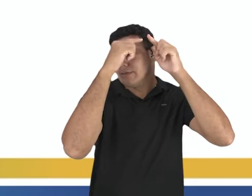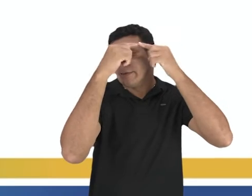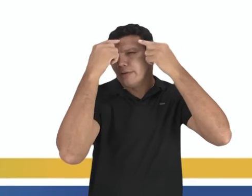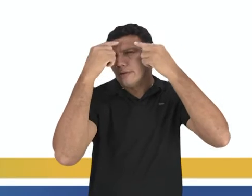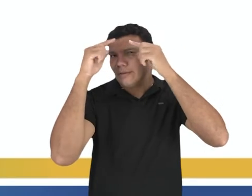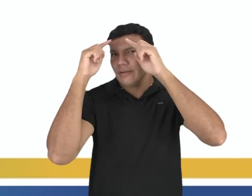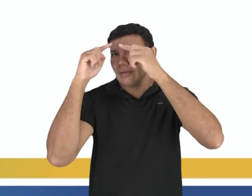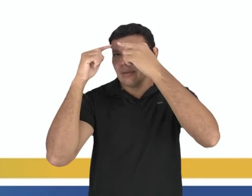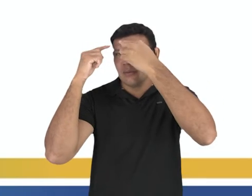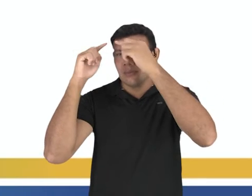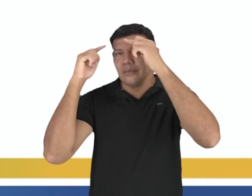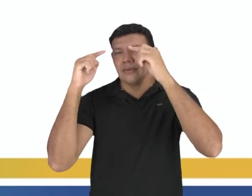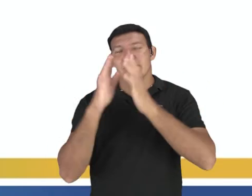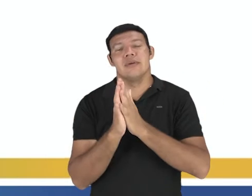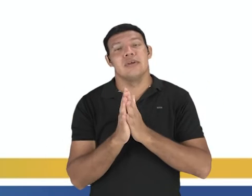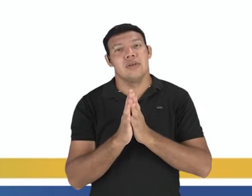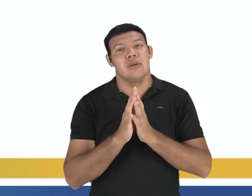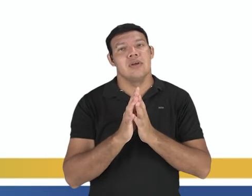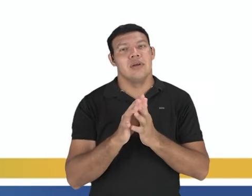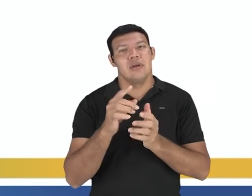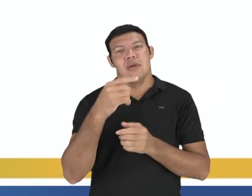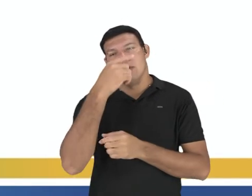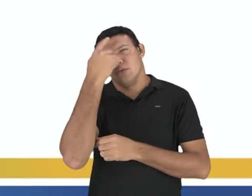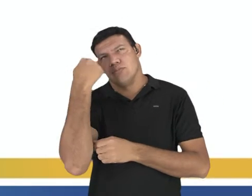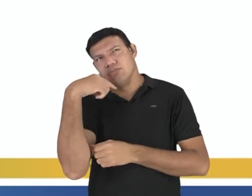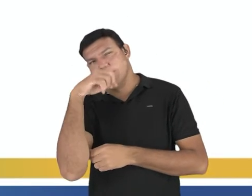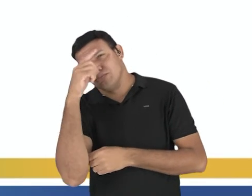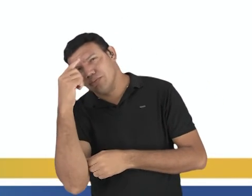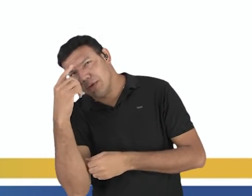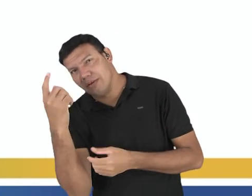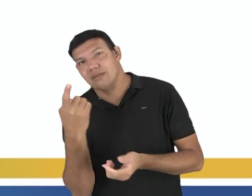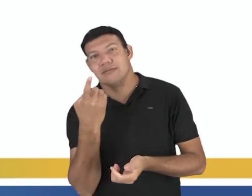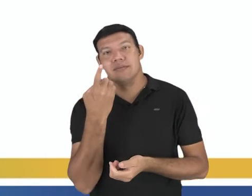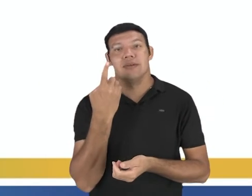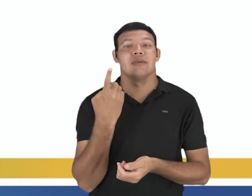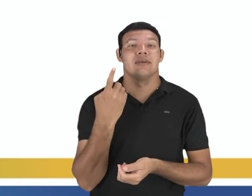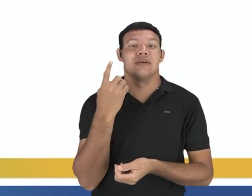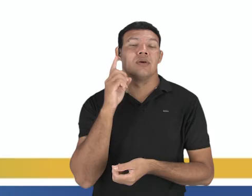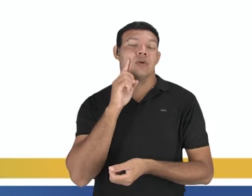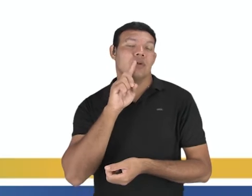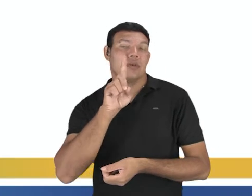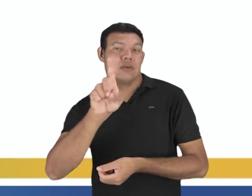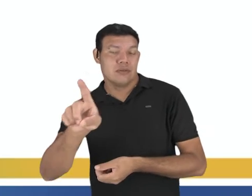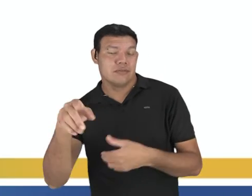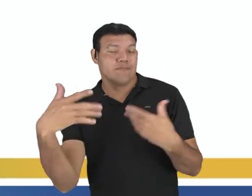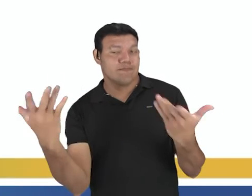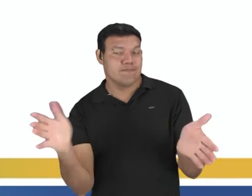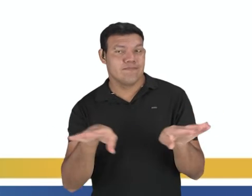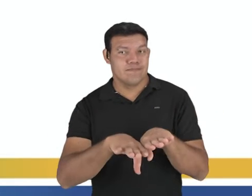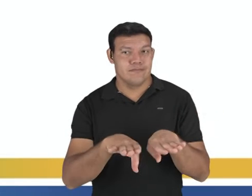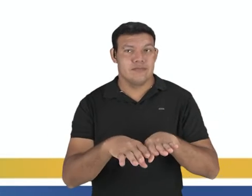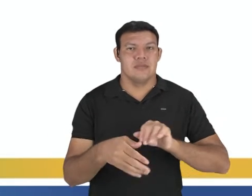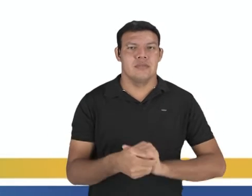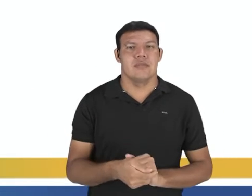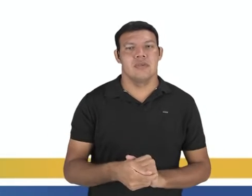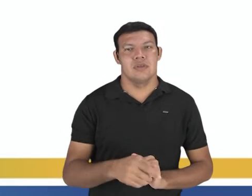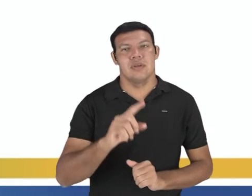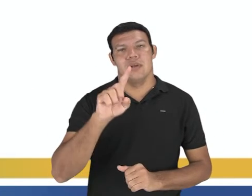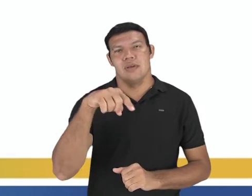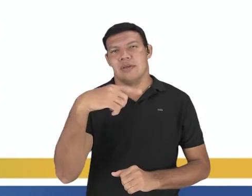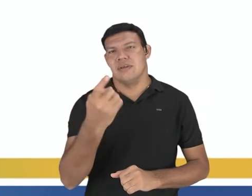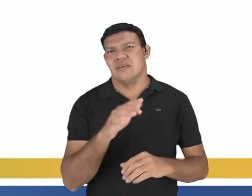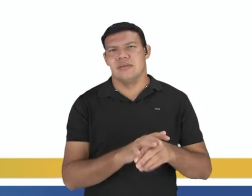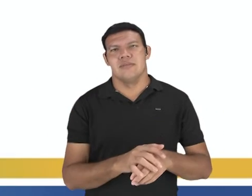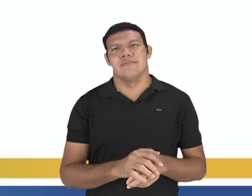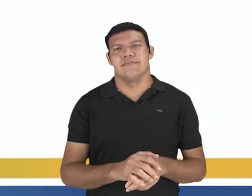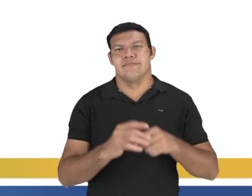aquele fundo musical pelas próximas horas ou mesmo dias. Mas é o que acontece. Depois ela toca sozinha sem